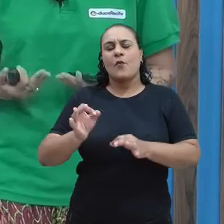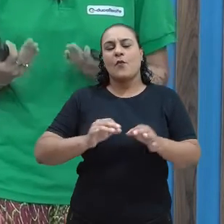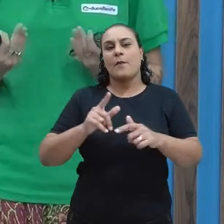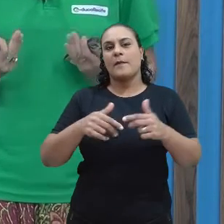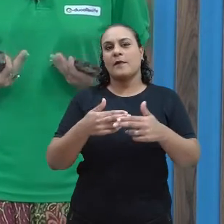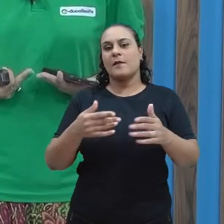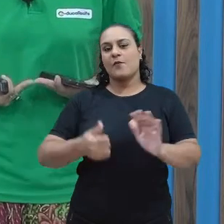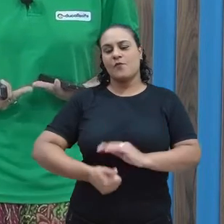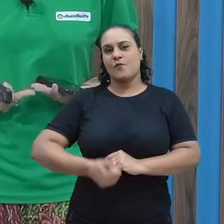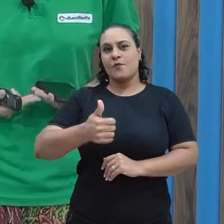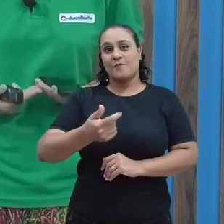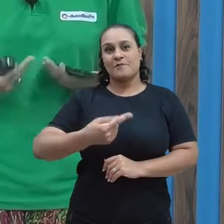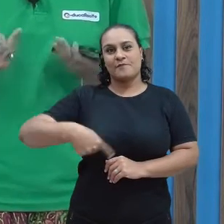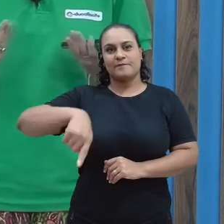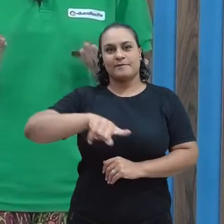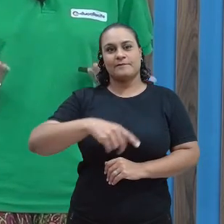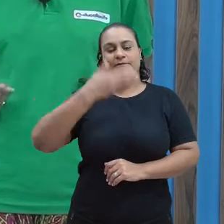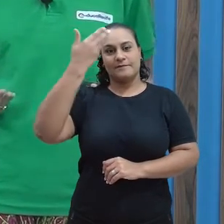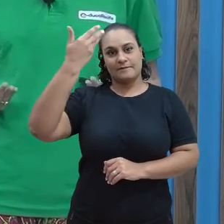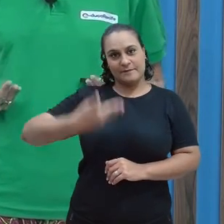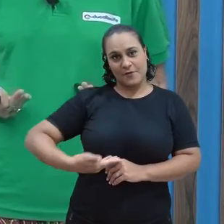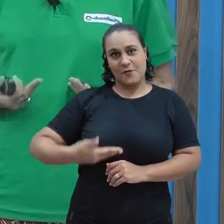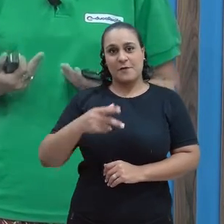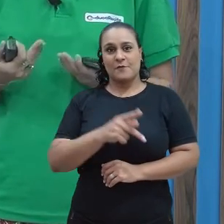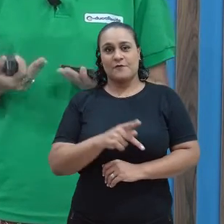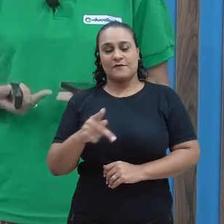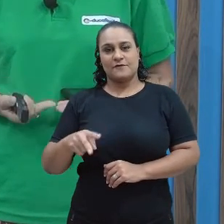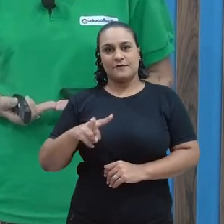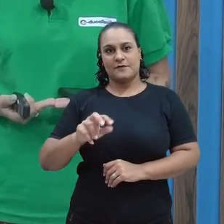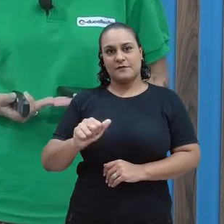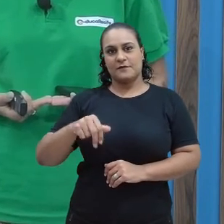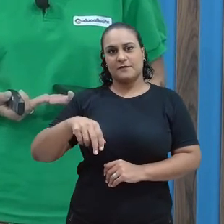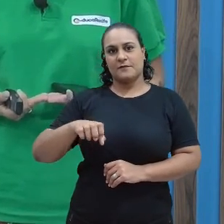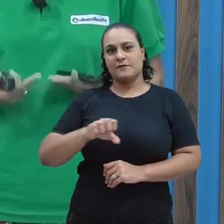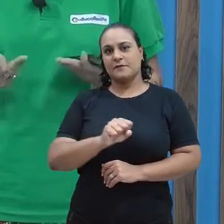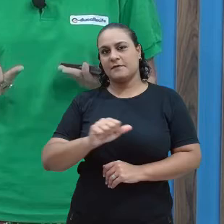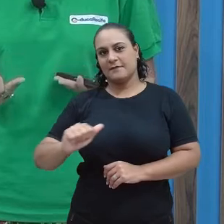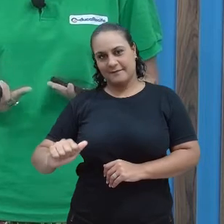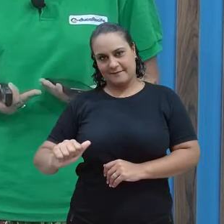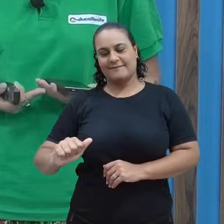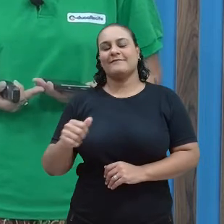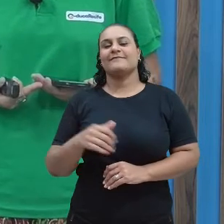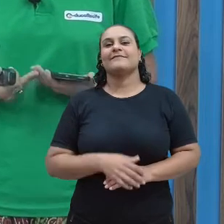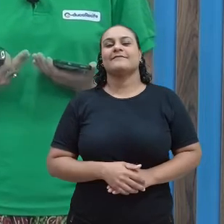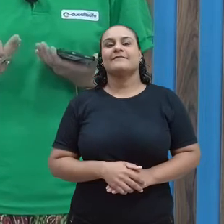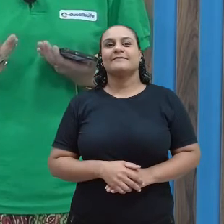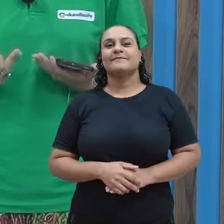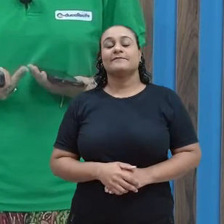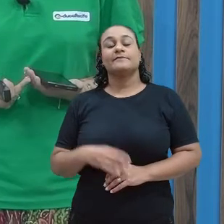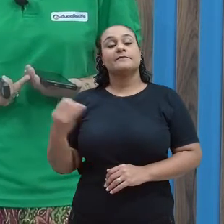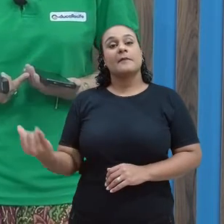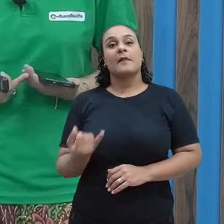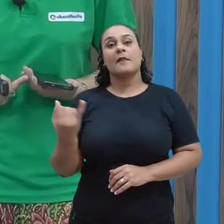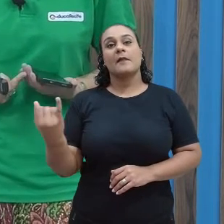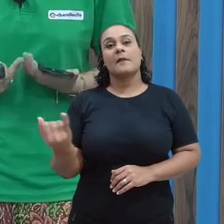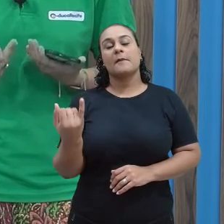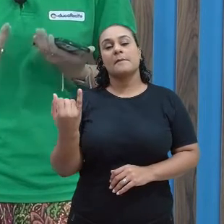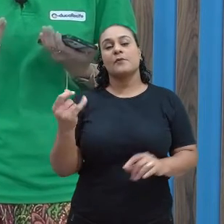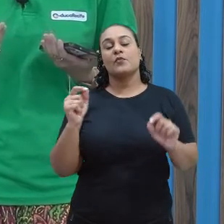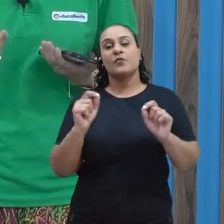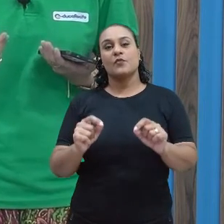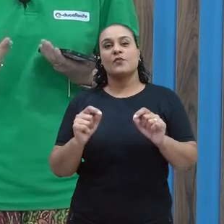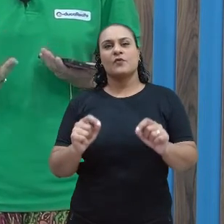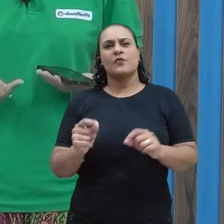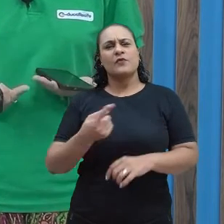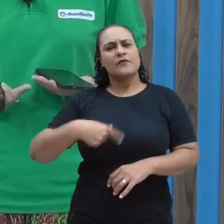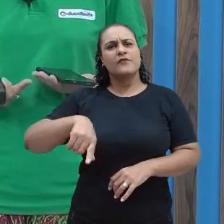Eu sou professora Vanessa, vocês já me conhecem, né, da Escola Municipal para Aulas Digitais, e é importante, gente, que